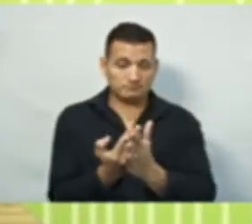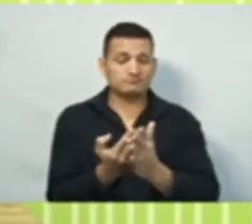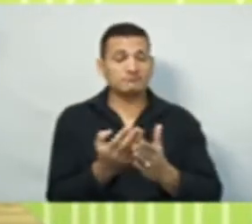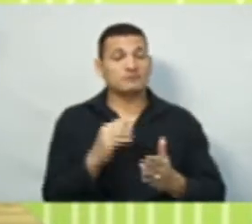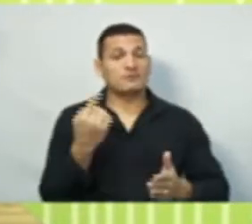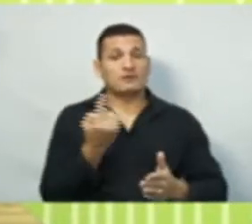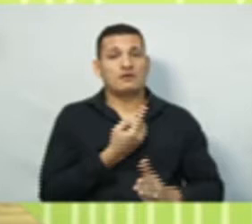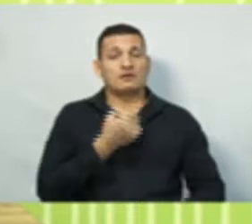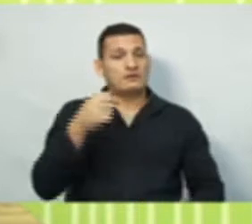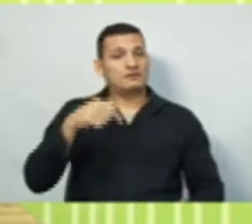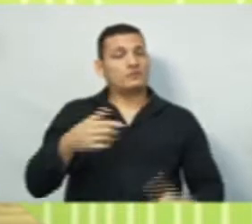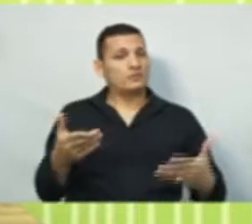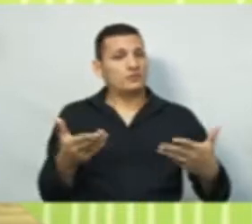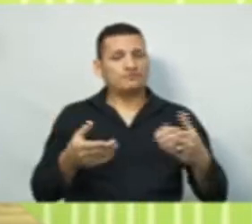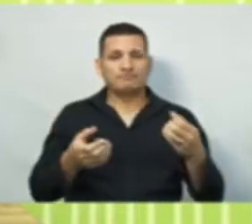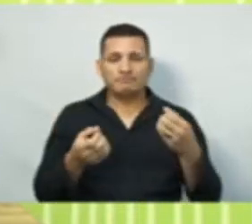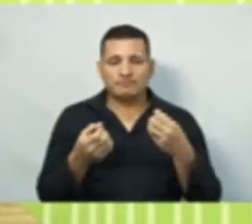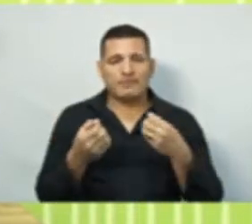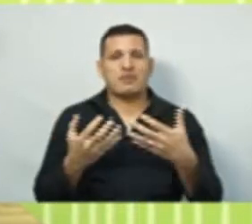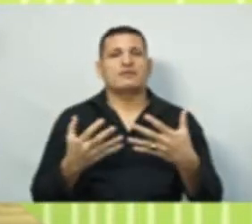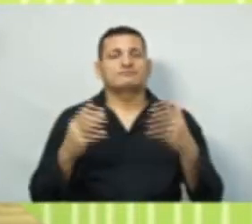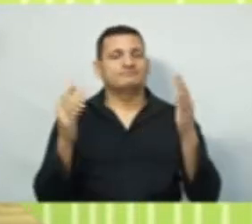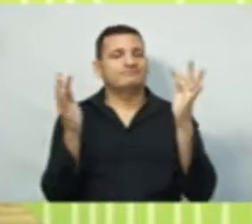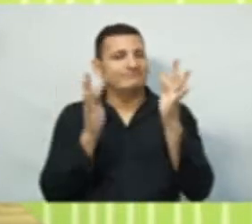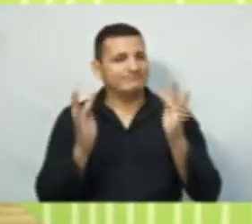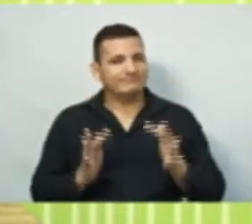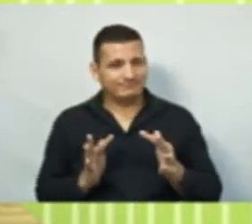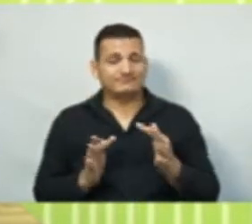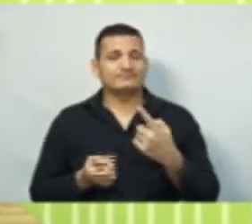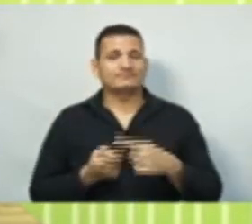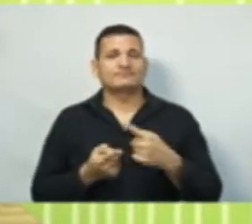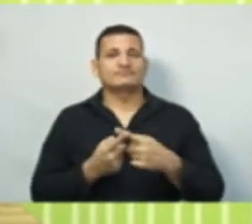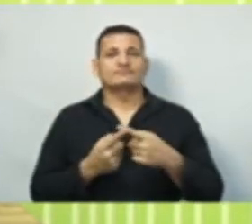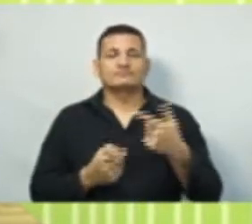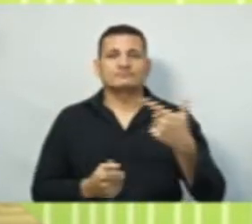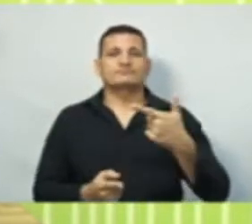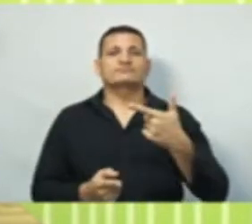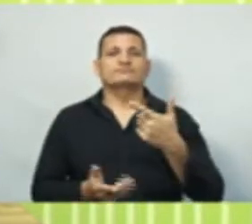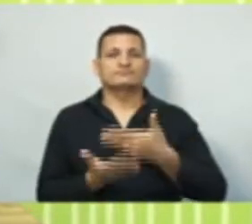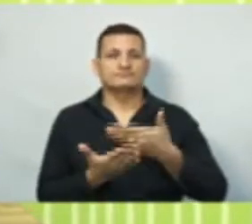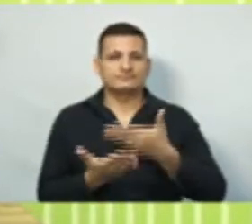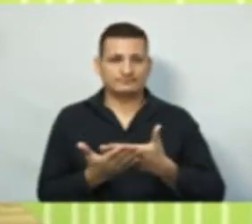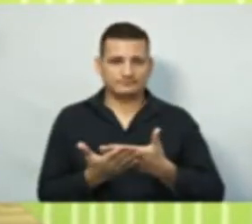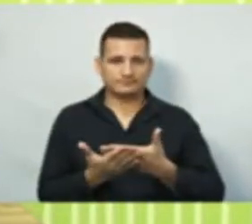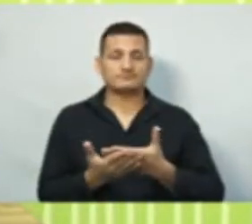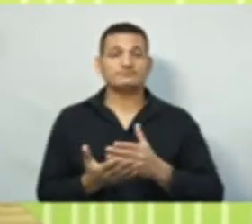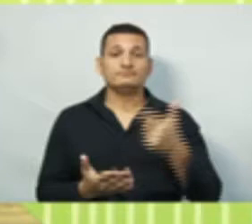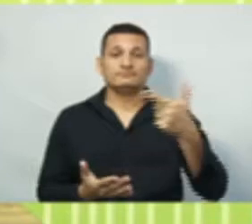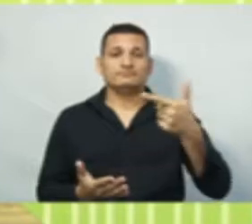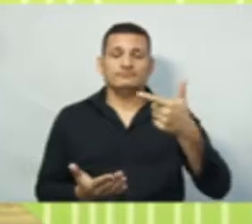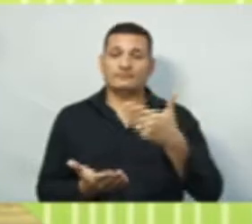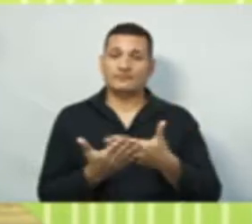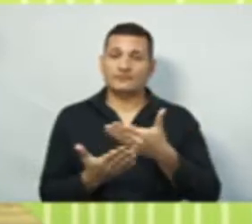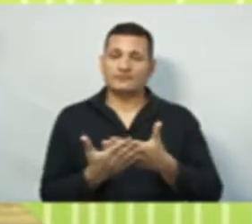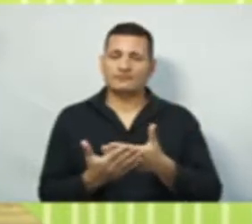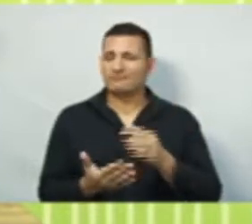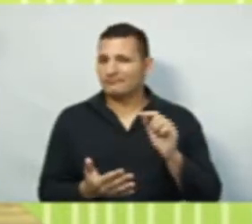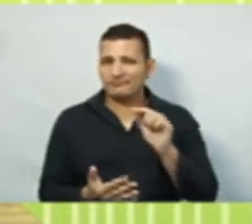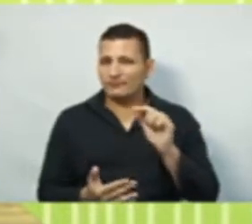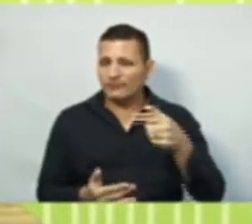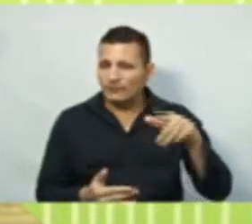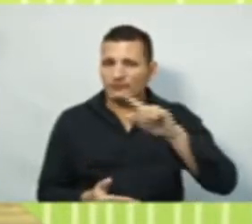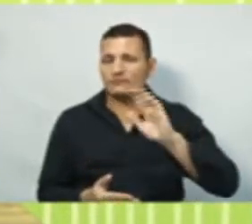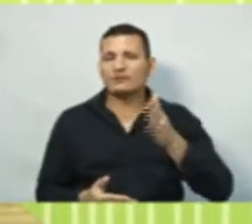também estamos bem e felizes, porque é a nossa segunda aula. E a segunda aula quer dizer, vocês já estão